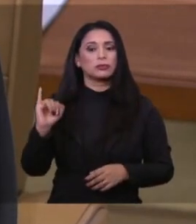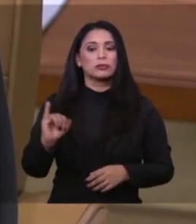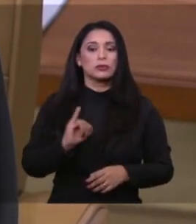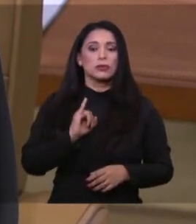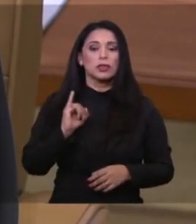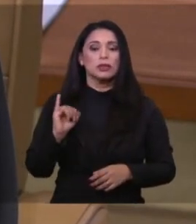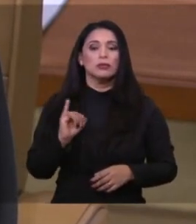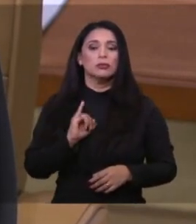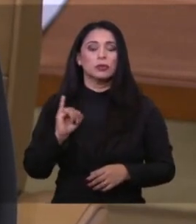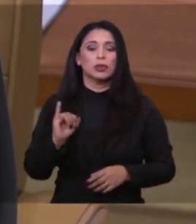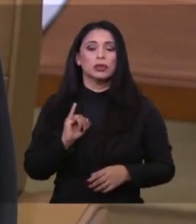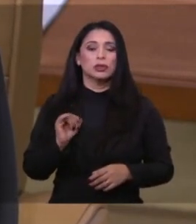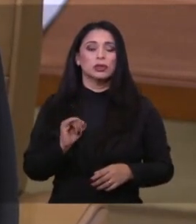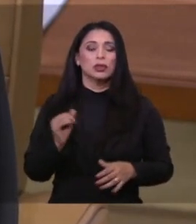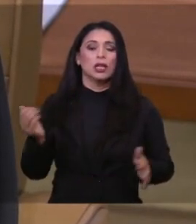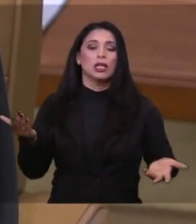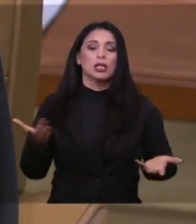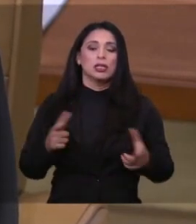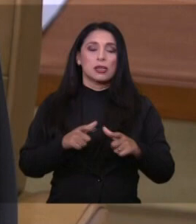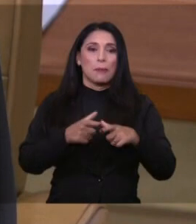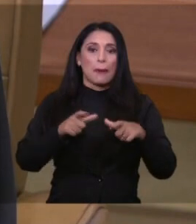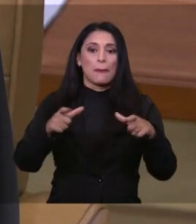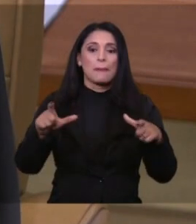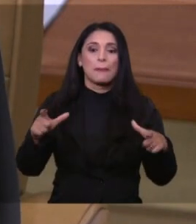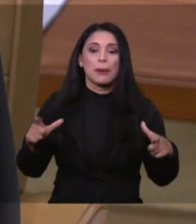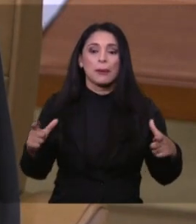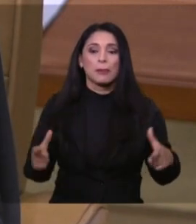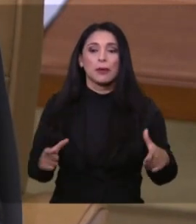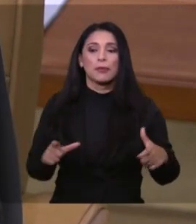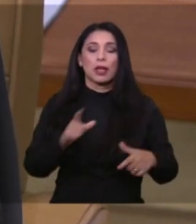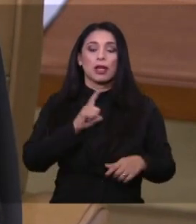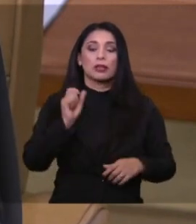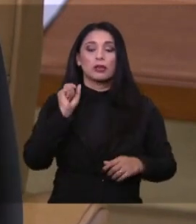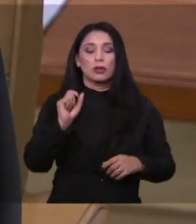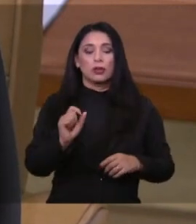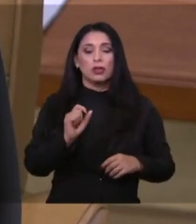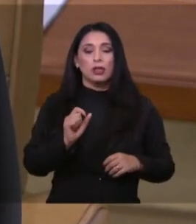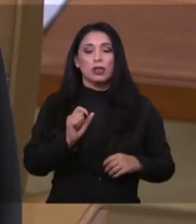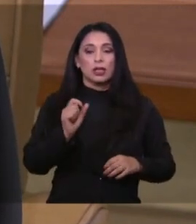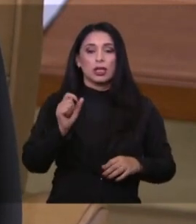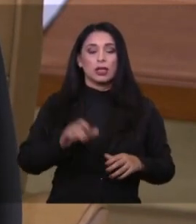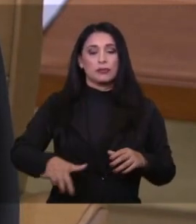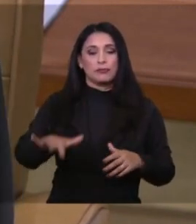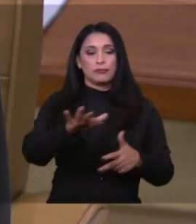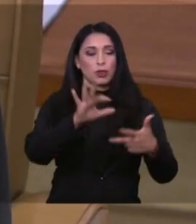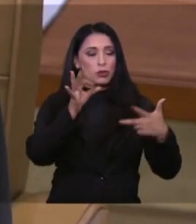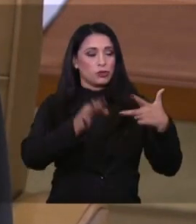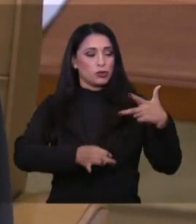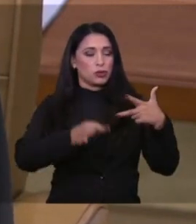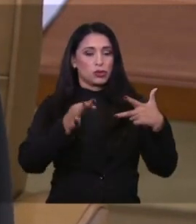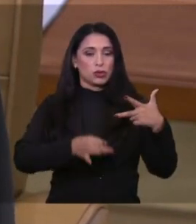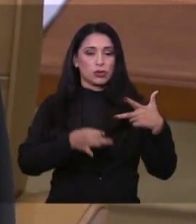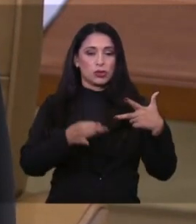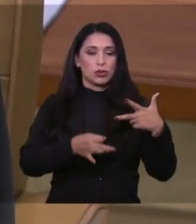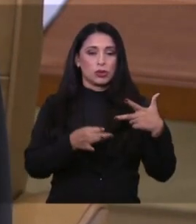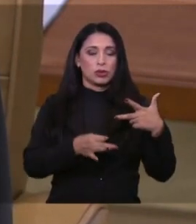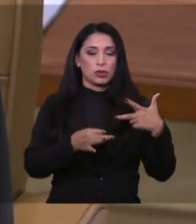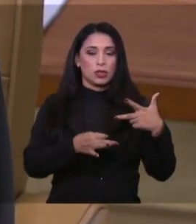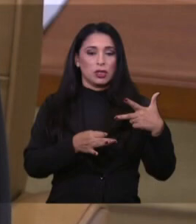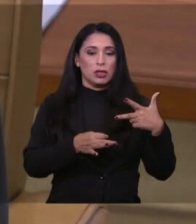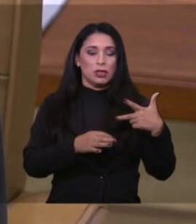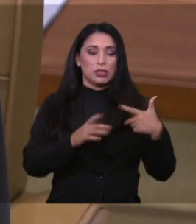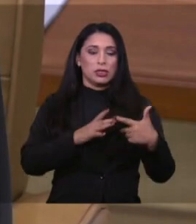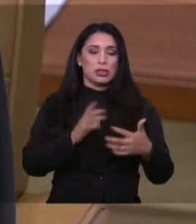fonte de ação amplíssima, inclusive no que concerne ao judiciário, é o lastro